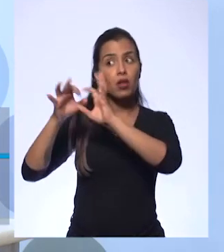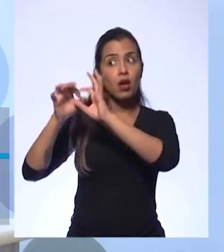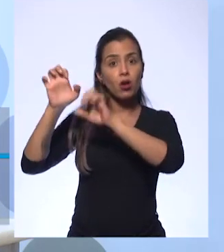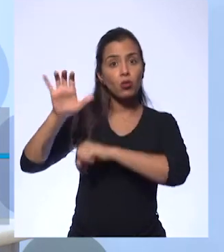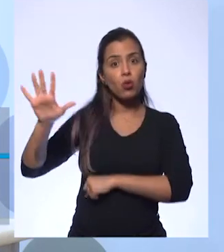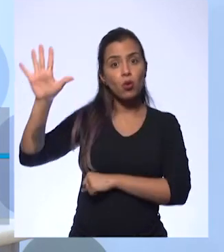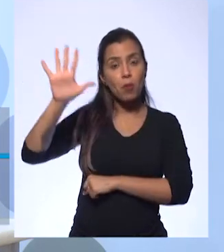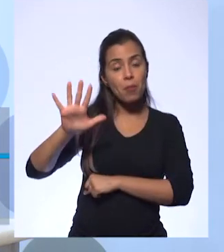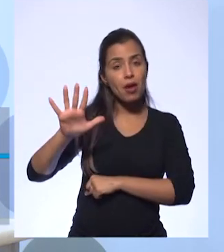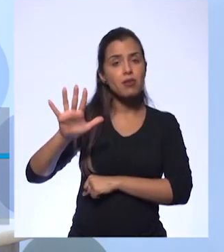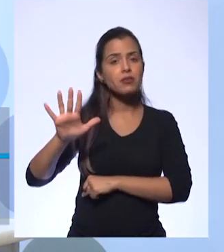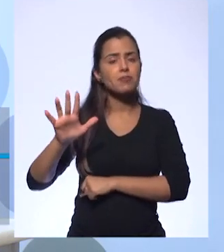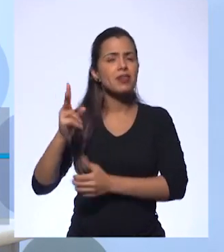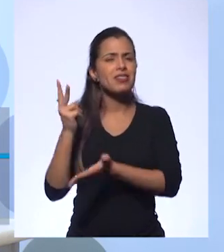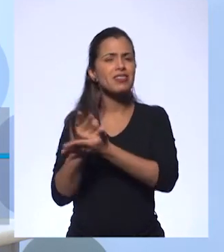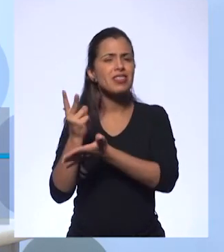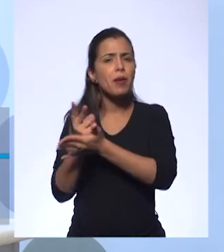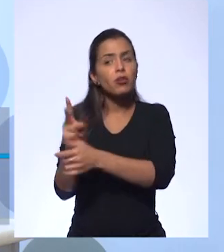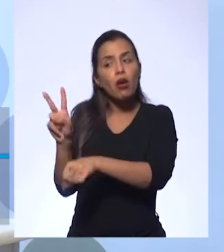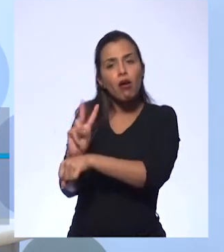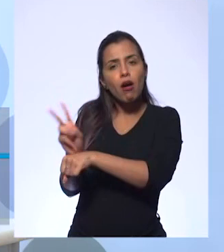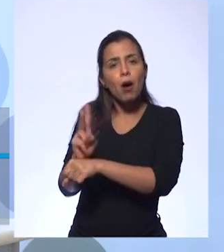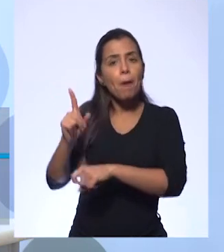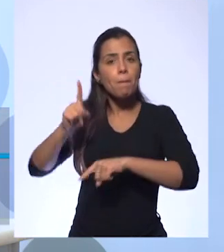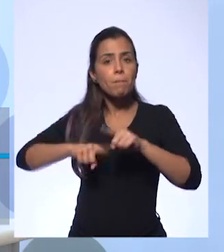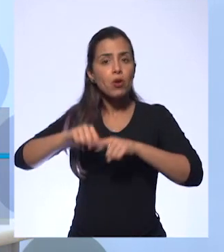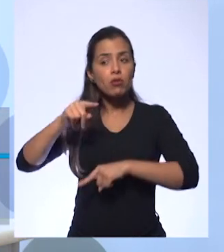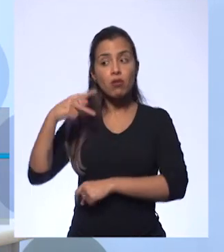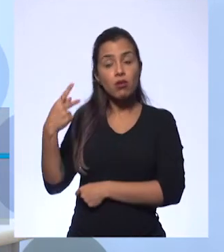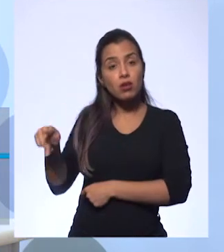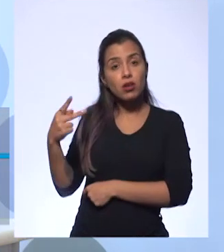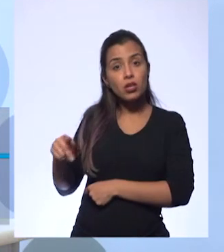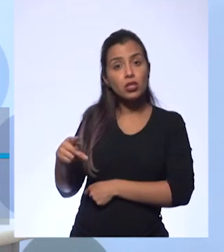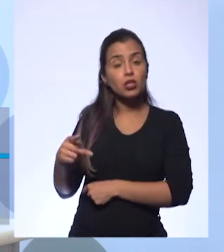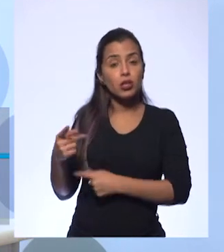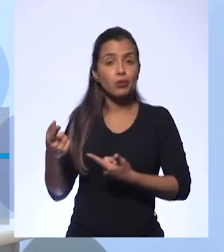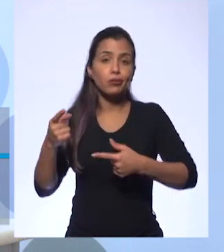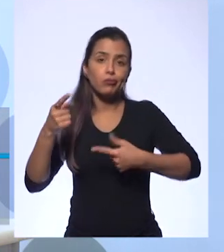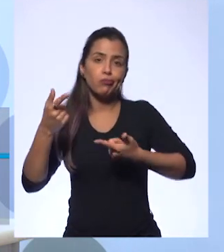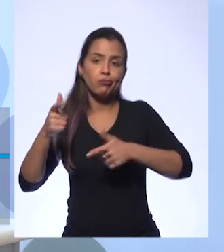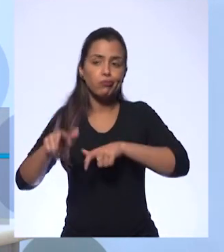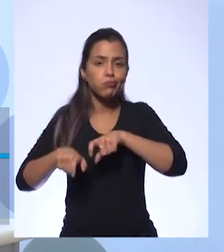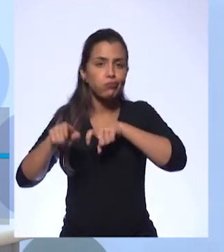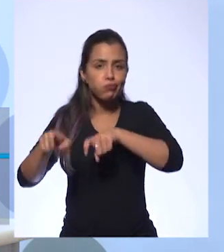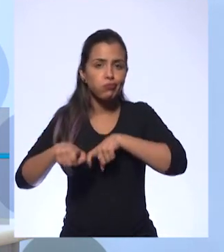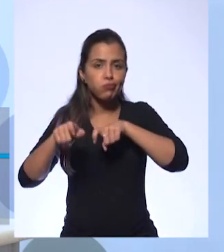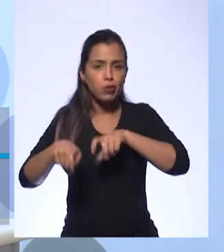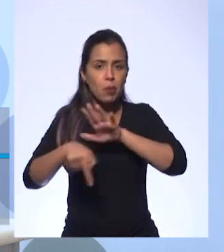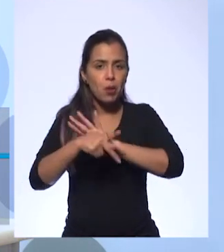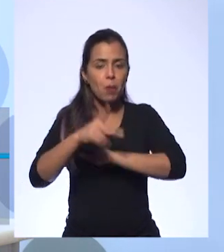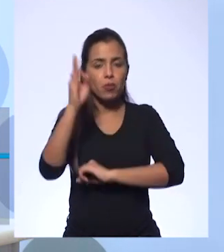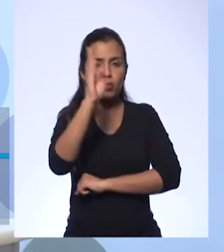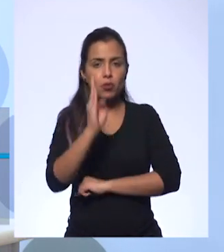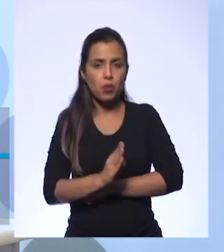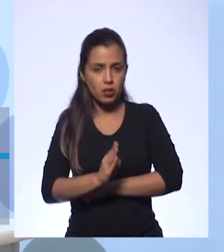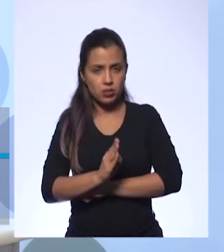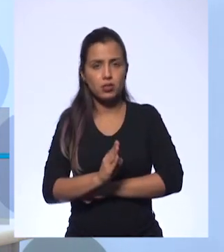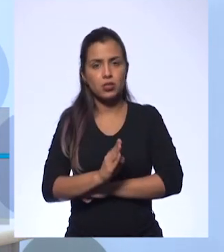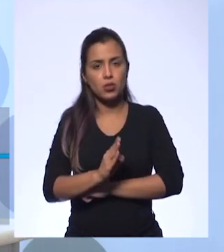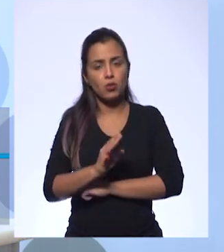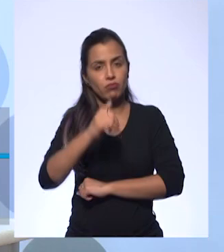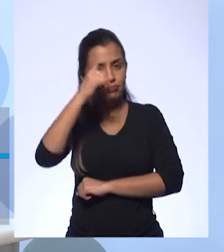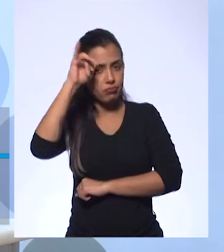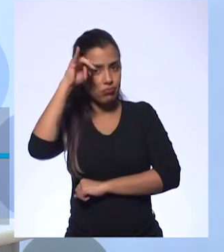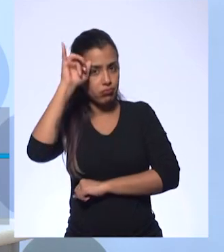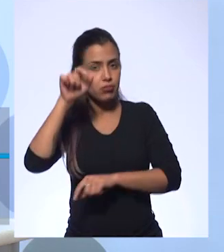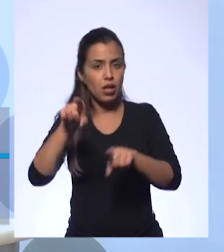do protecionismo dos seus produtos perante os produtos agrícolas do Brasil, tanto agrícola como pecuária, né? A